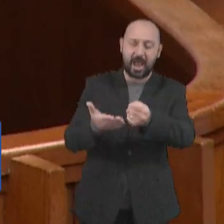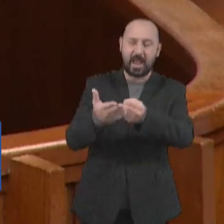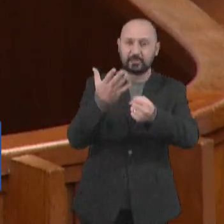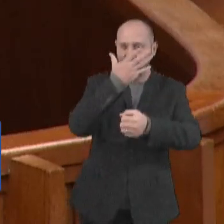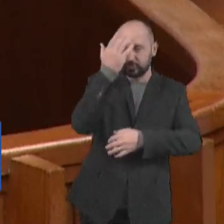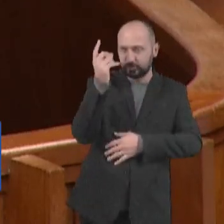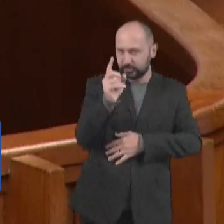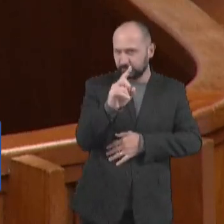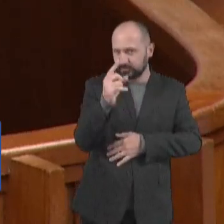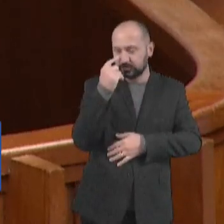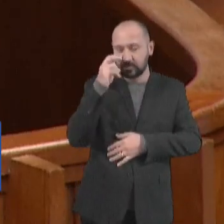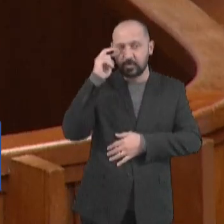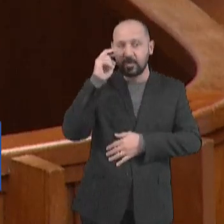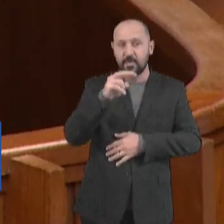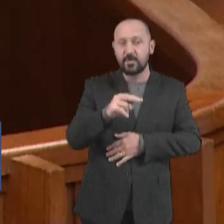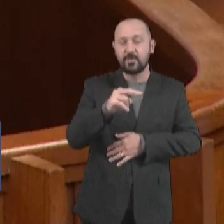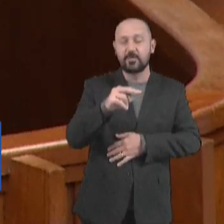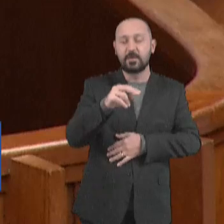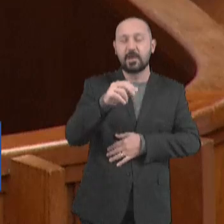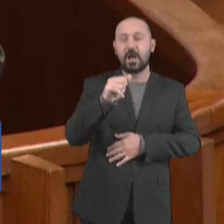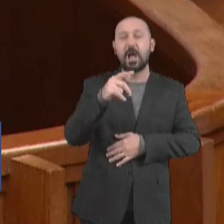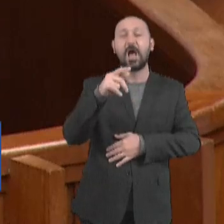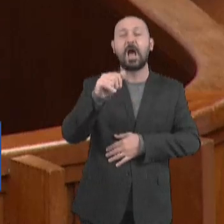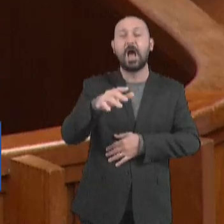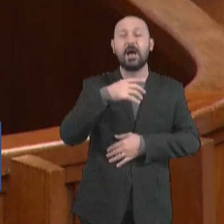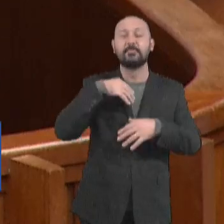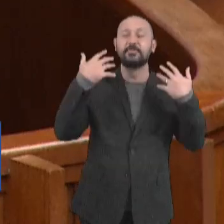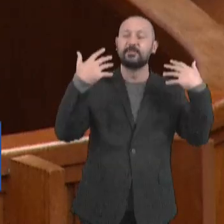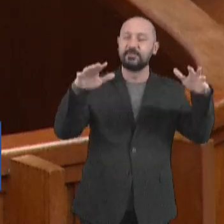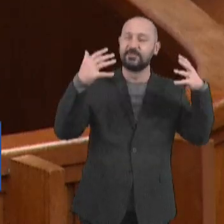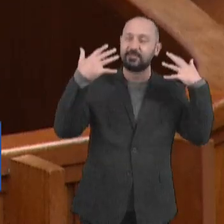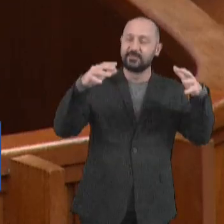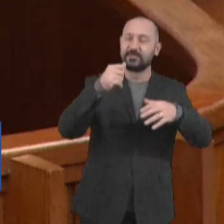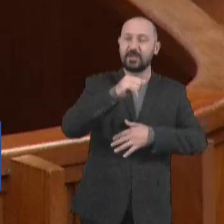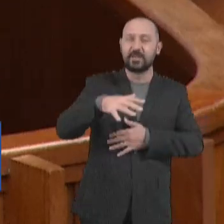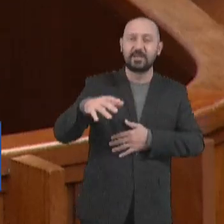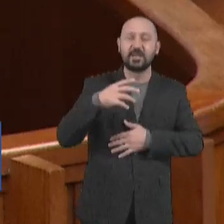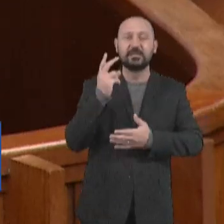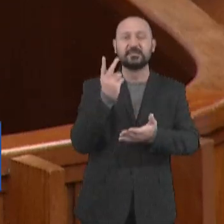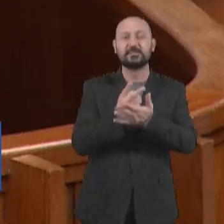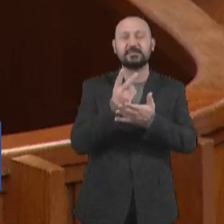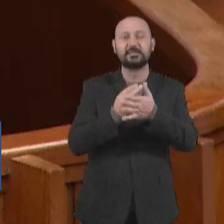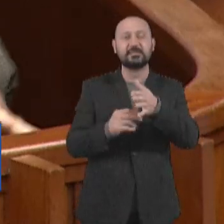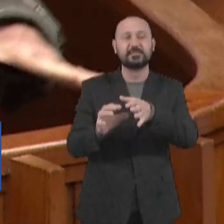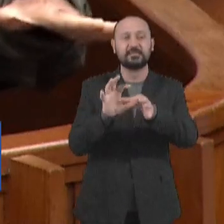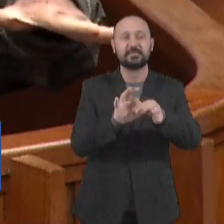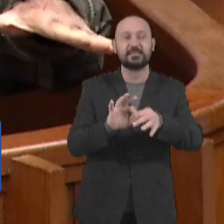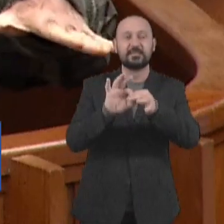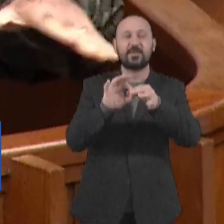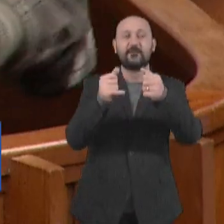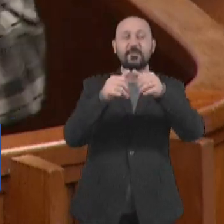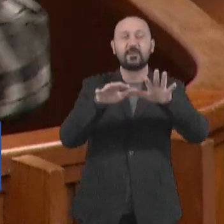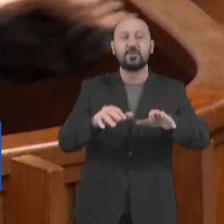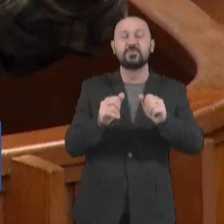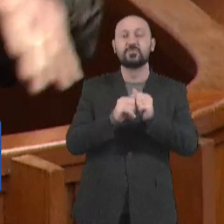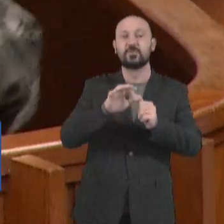esqueci. Quando vibra a harpa, vibra Aquidauana. E a gente se irmana e fica por